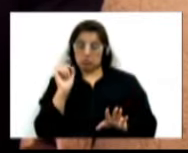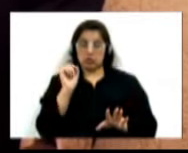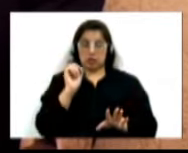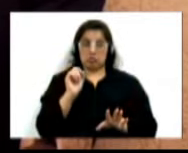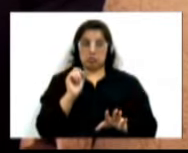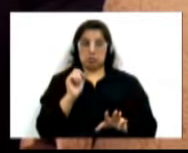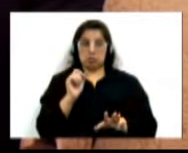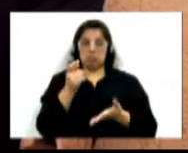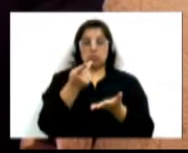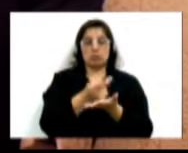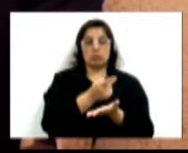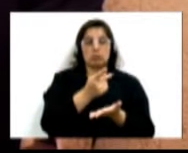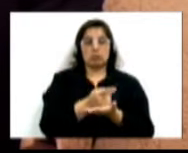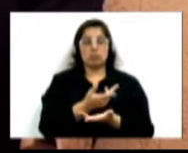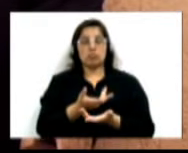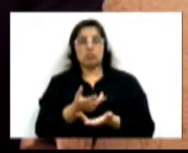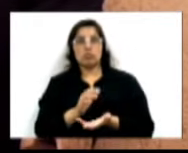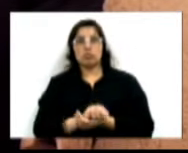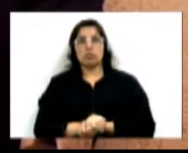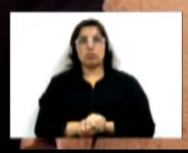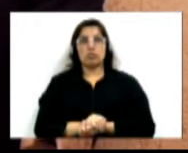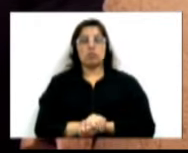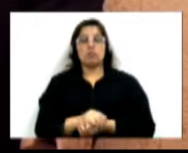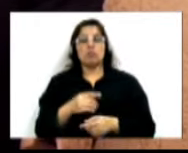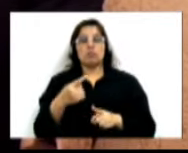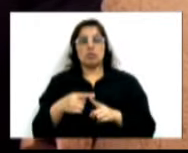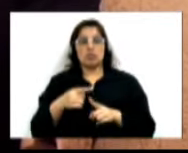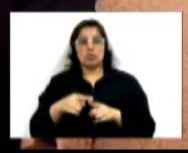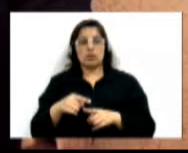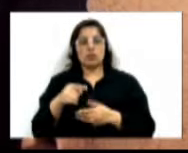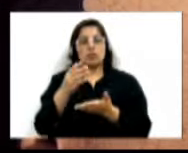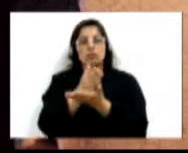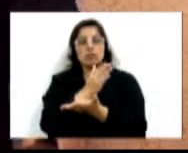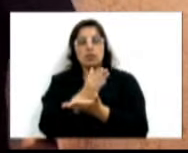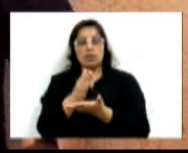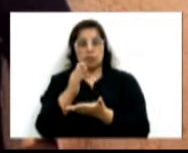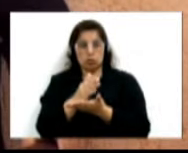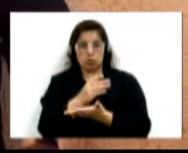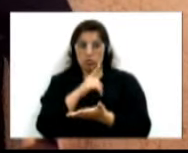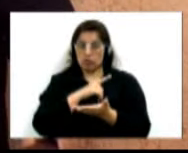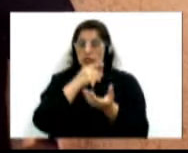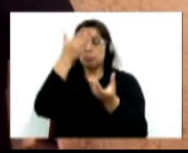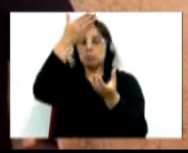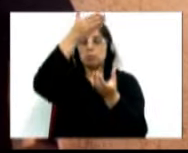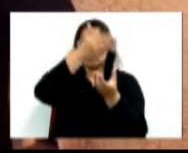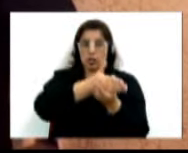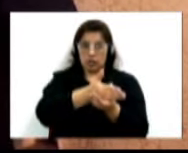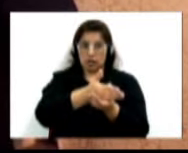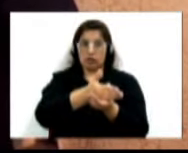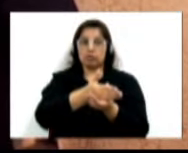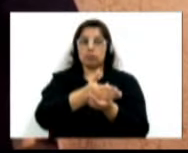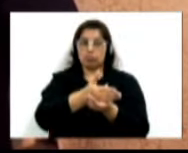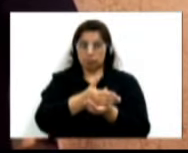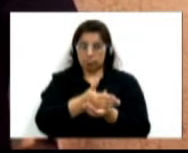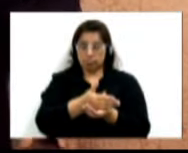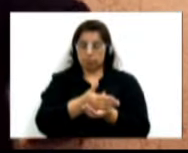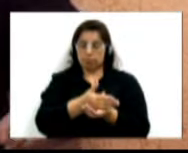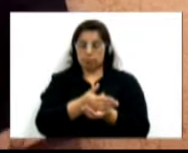nada, tirando o Mauro Zeuri, que tem processo nas costas, ainda será condenado, todos os outros já foram.